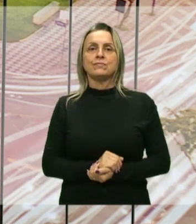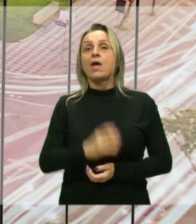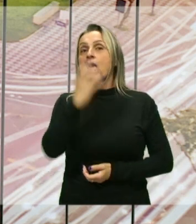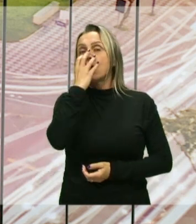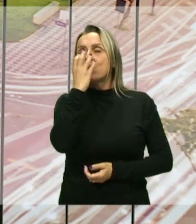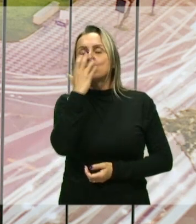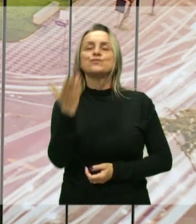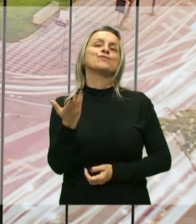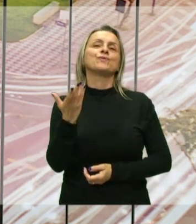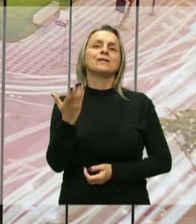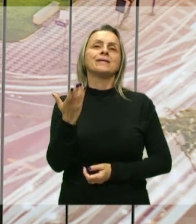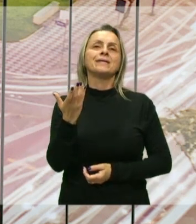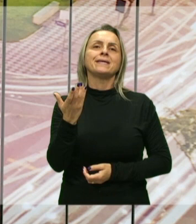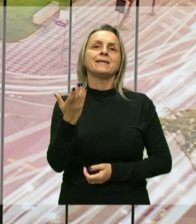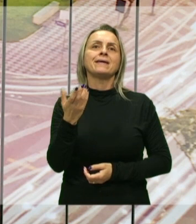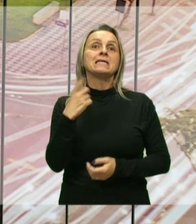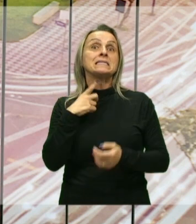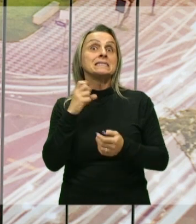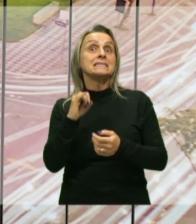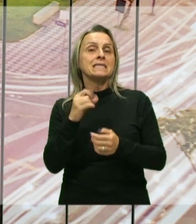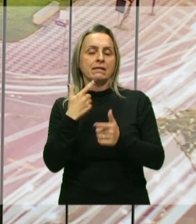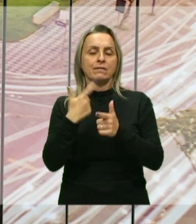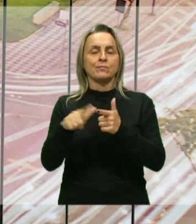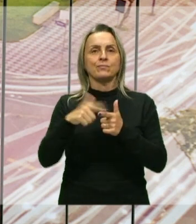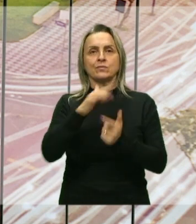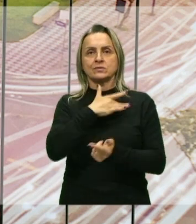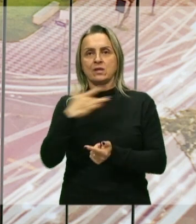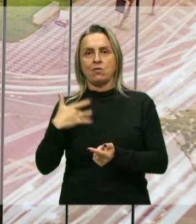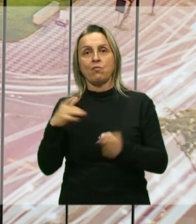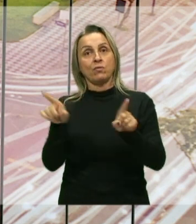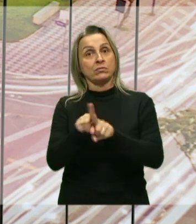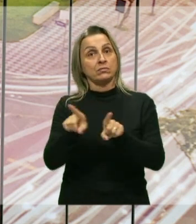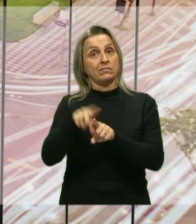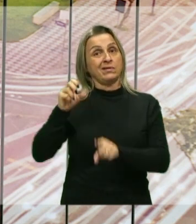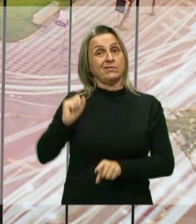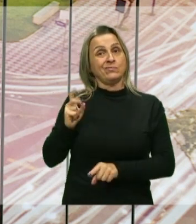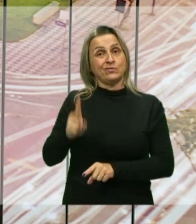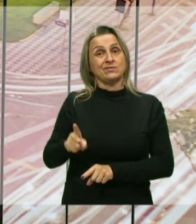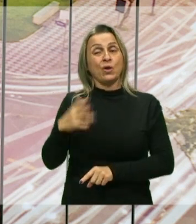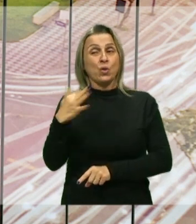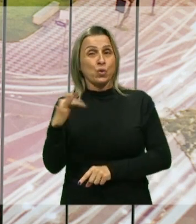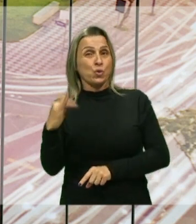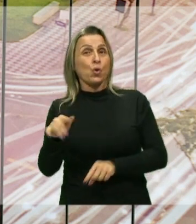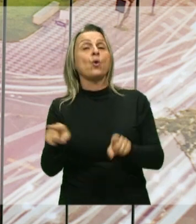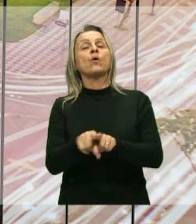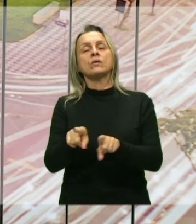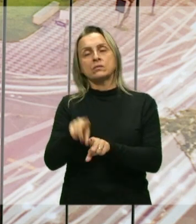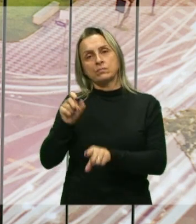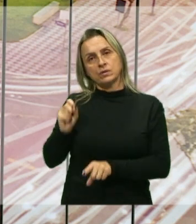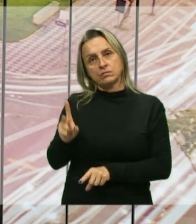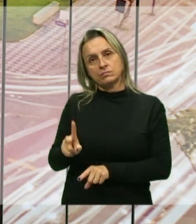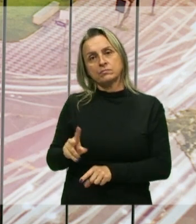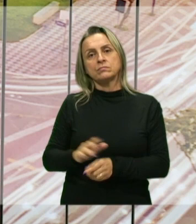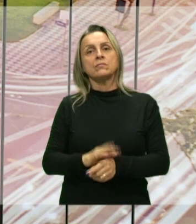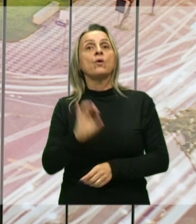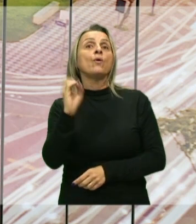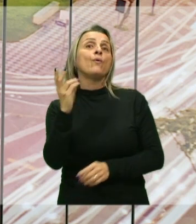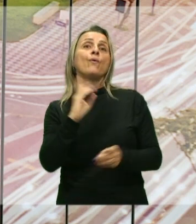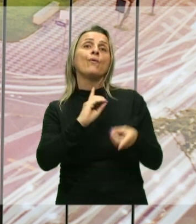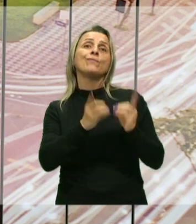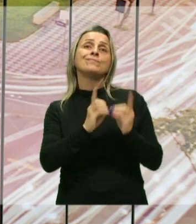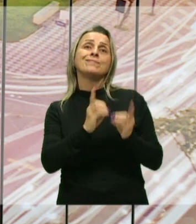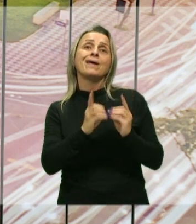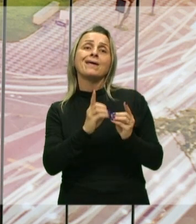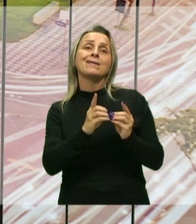que tem um problema de saúde, a gente acaba aposentando, né, um problema de dor, alguma coisa do gênero, ou a questão de técnica, né, a gente pede uma